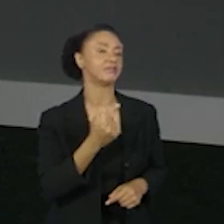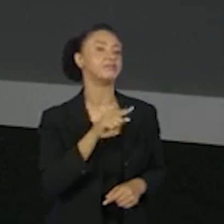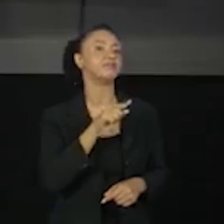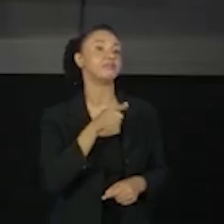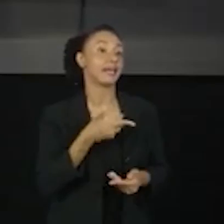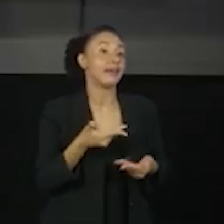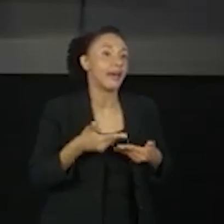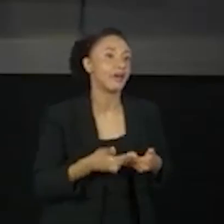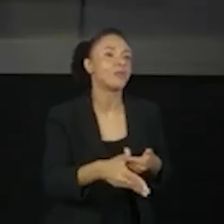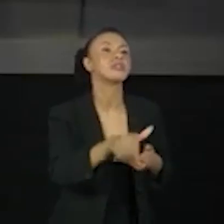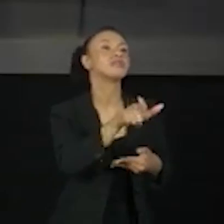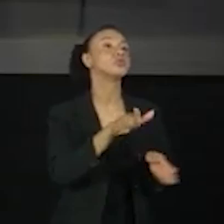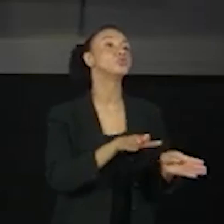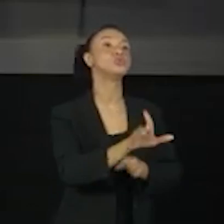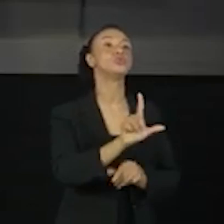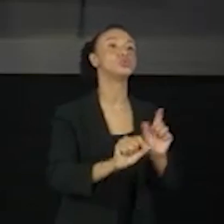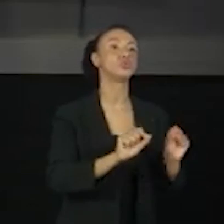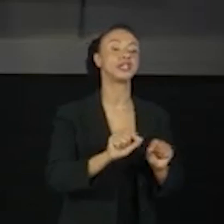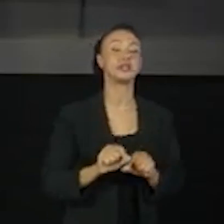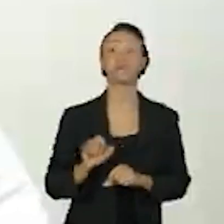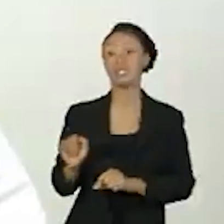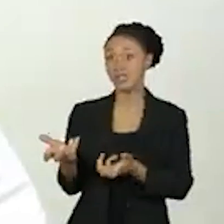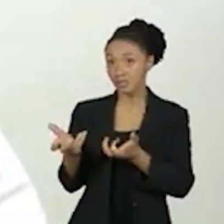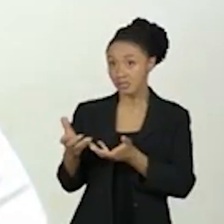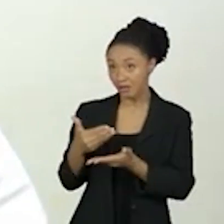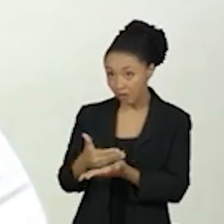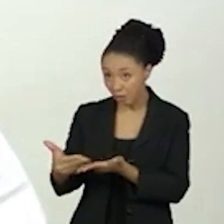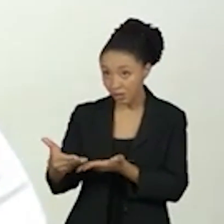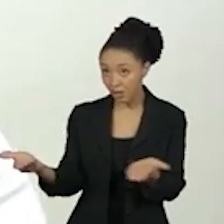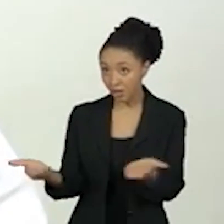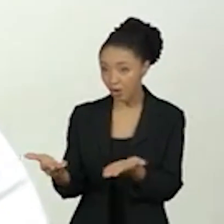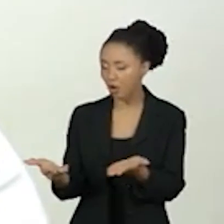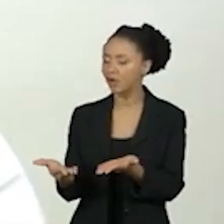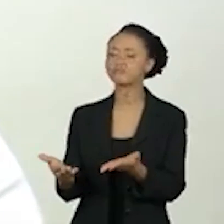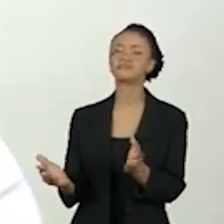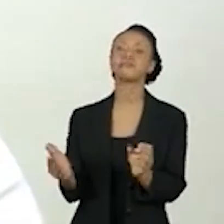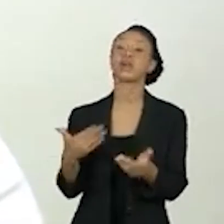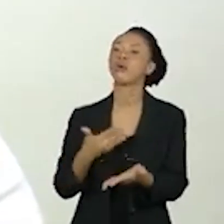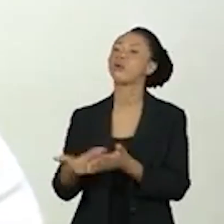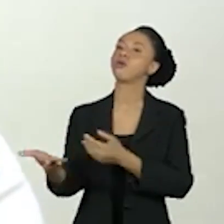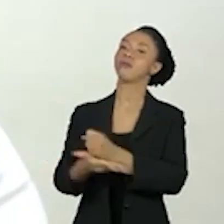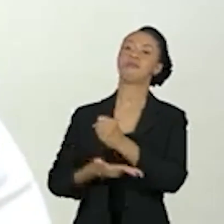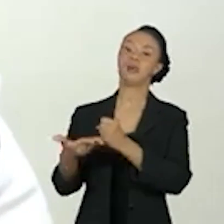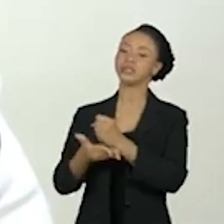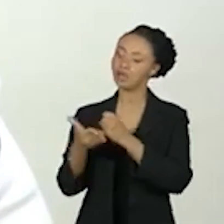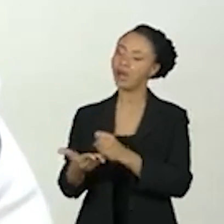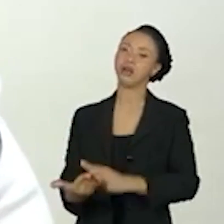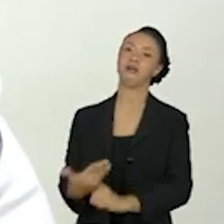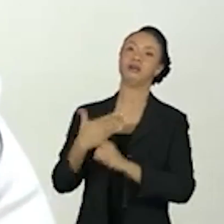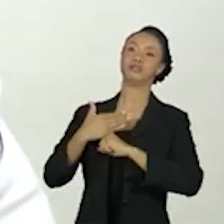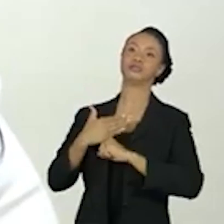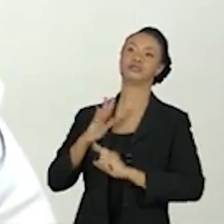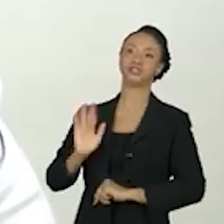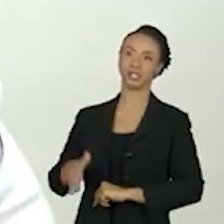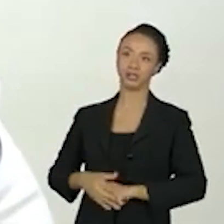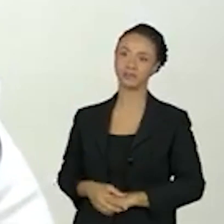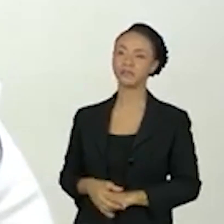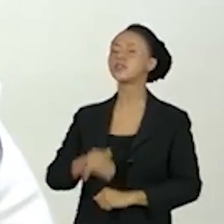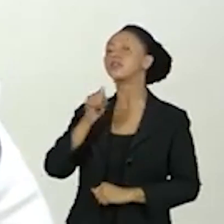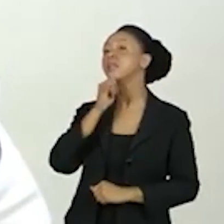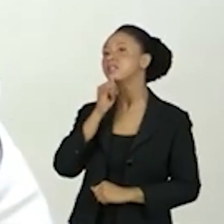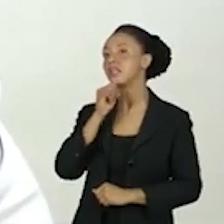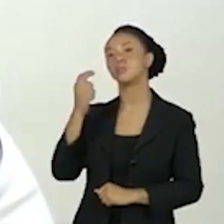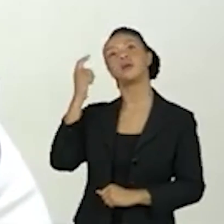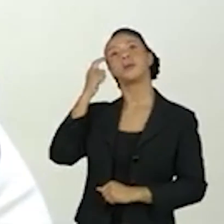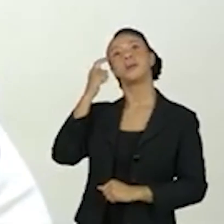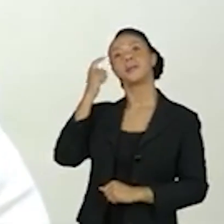quer começar? Para quem quer começar, é o básico. Eu sempre falo que o básico é aquilo que funciona. Muitas pessoas me procuram pensando